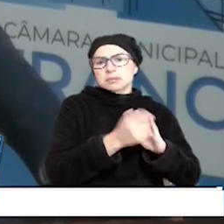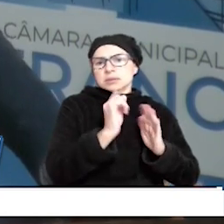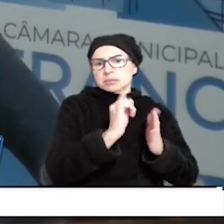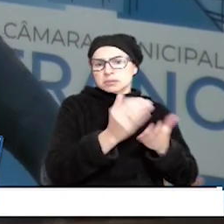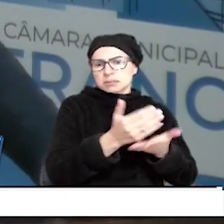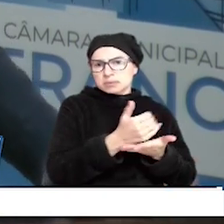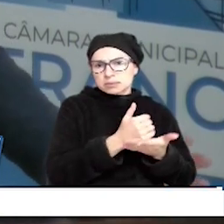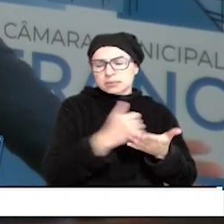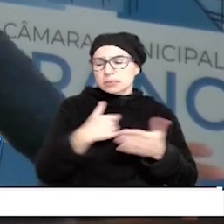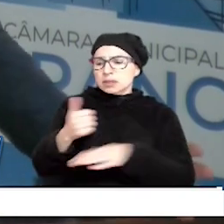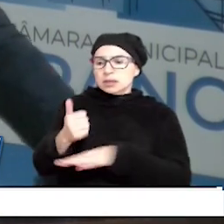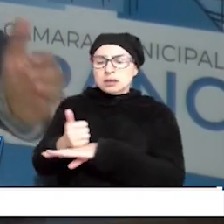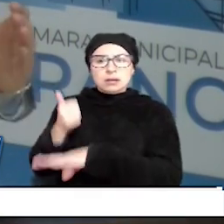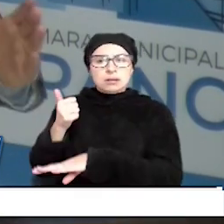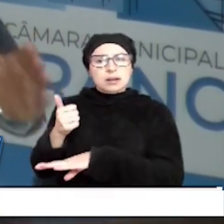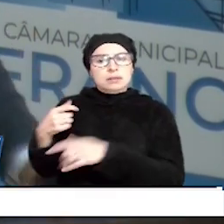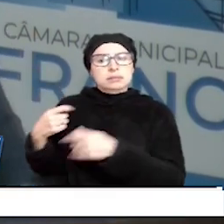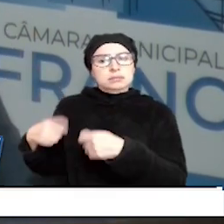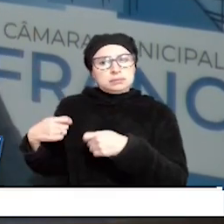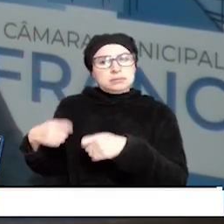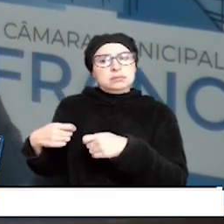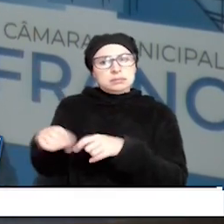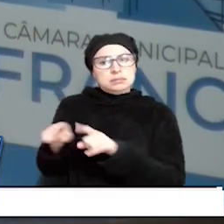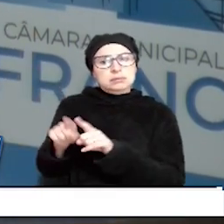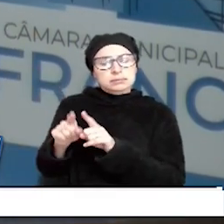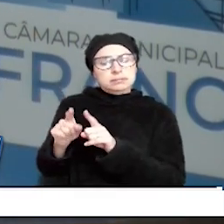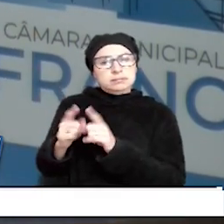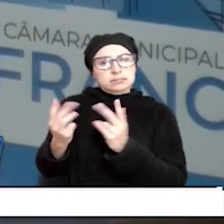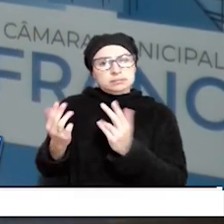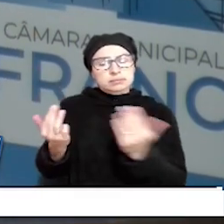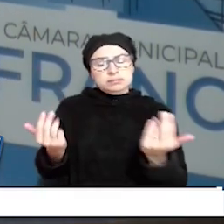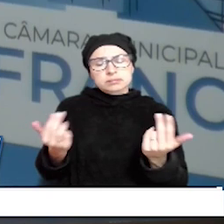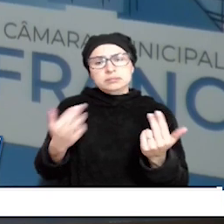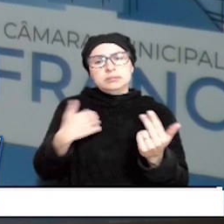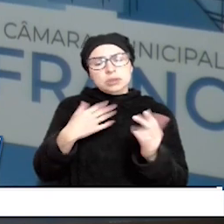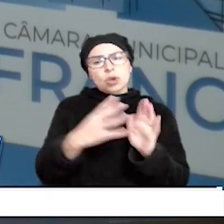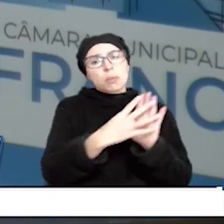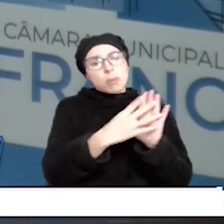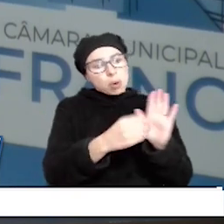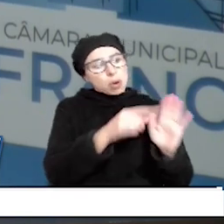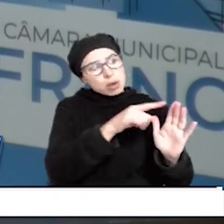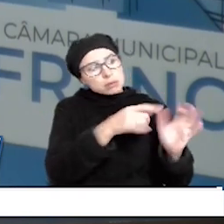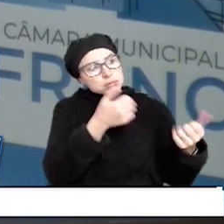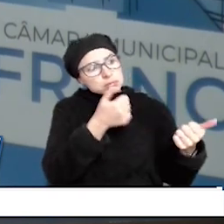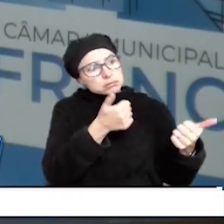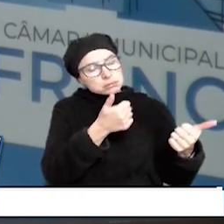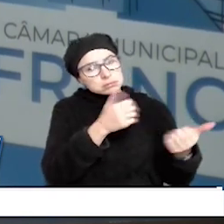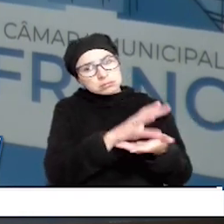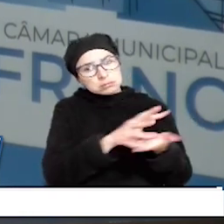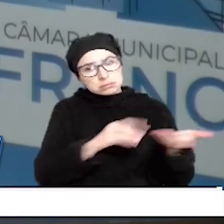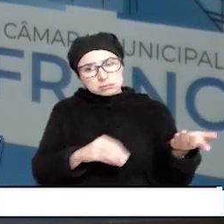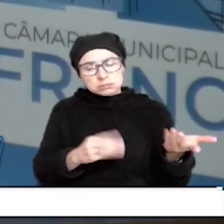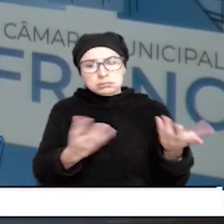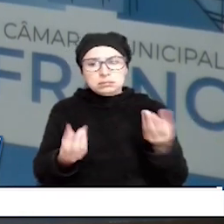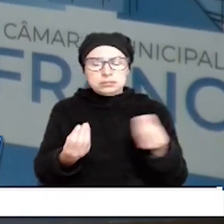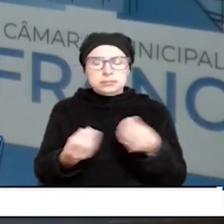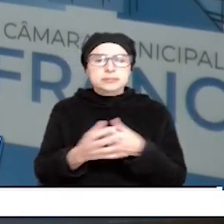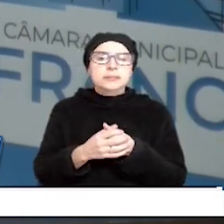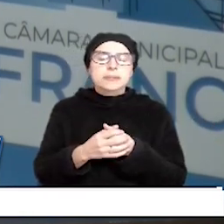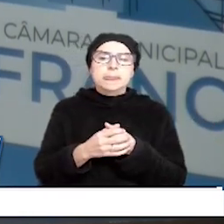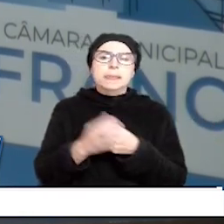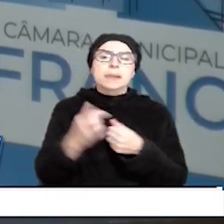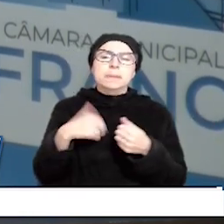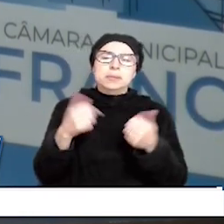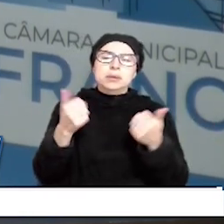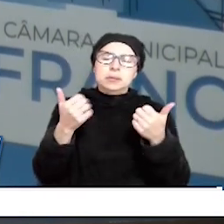e que Franca precisa também seguir o mesmo caminho. A gente tem que usar como exemplo aquilo que está dando certo. Então, nós já falamos